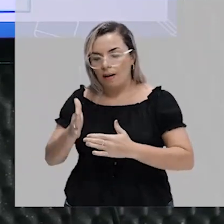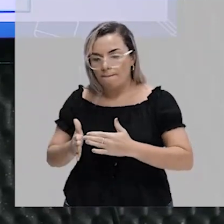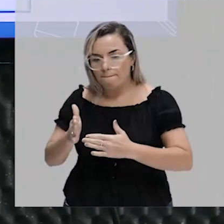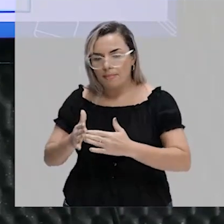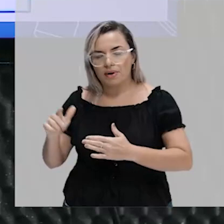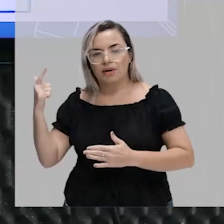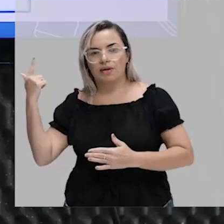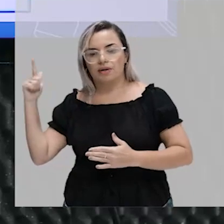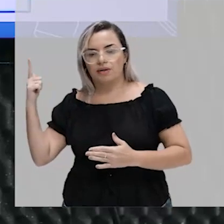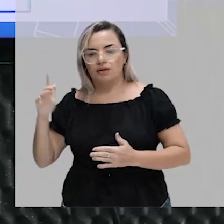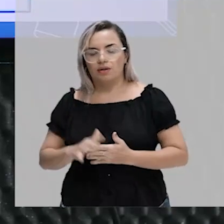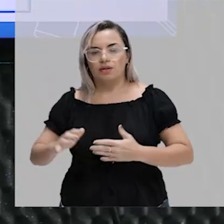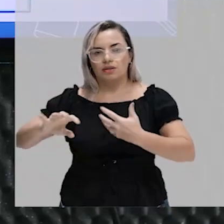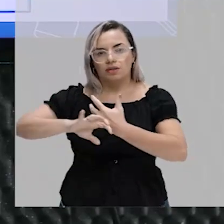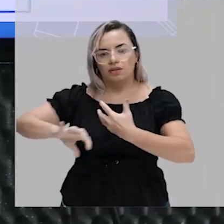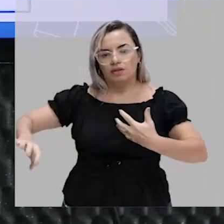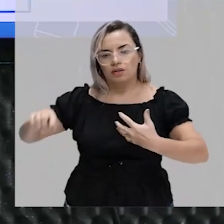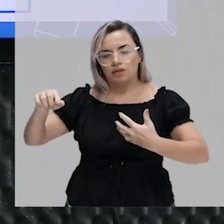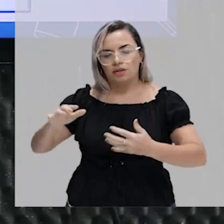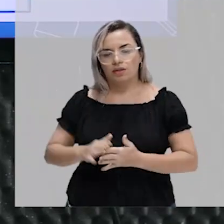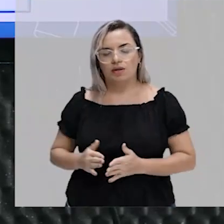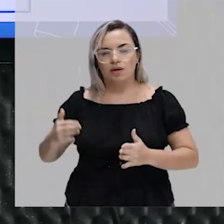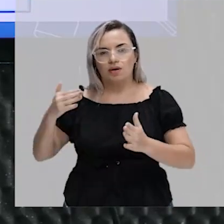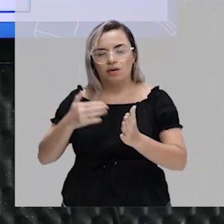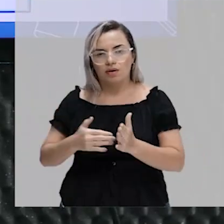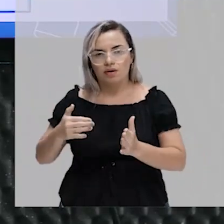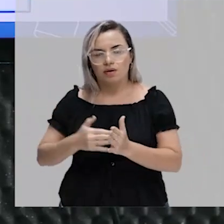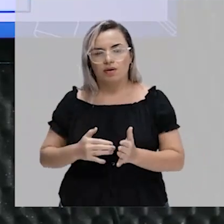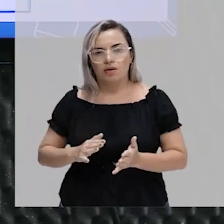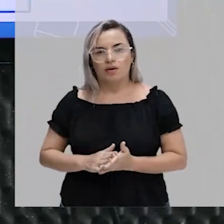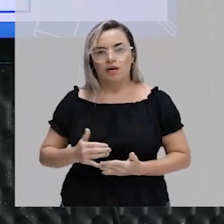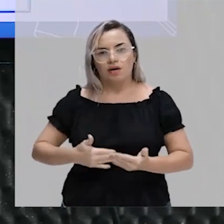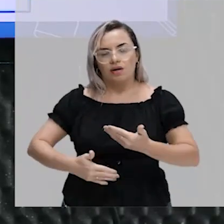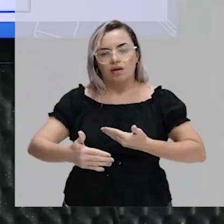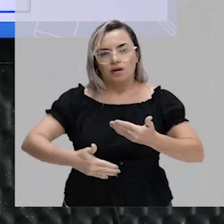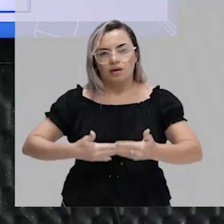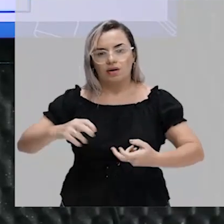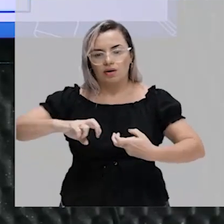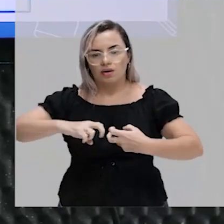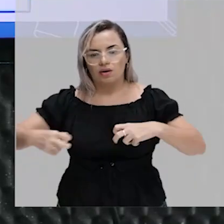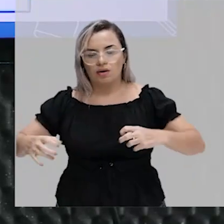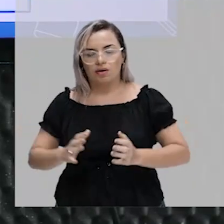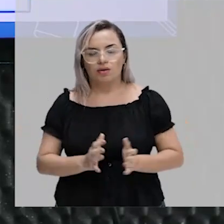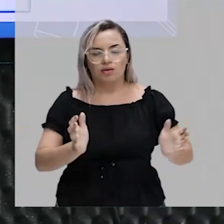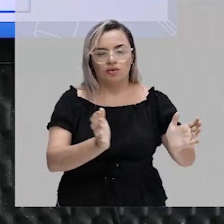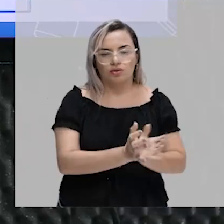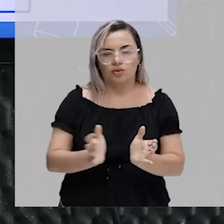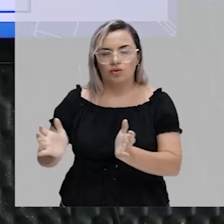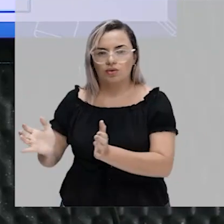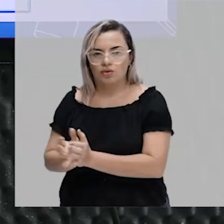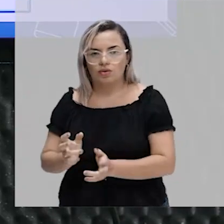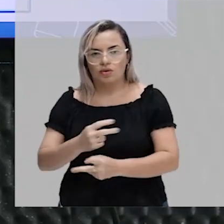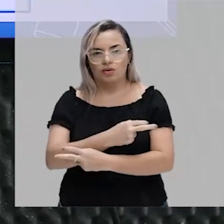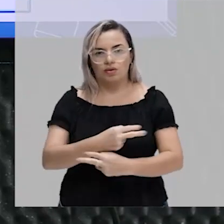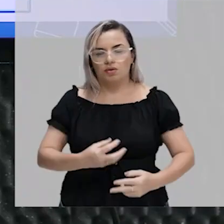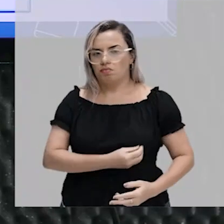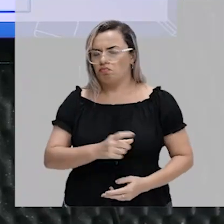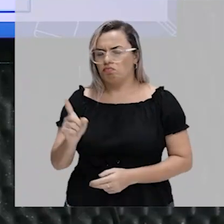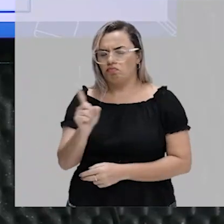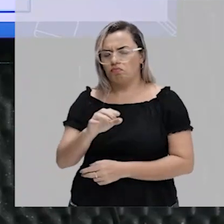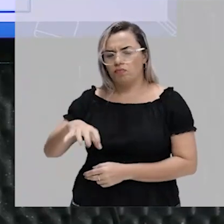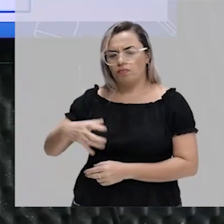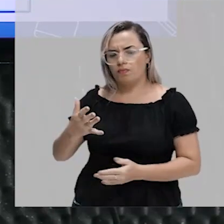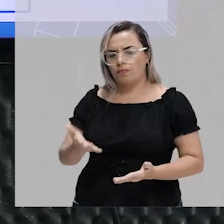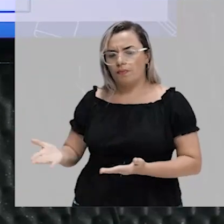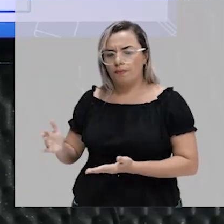geográfica. Então, essa barreira geográfica vai impedir a troca de informações genéticas entre os indivíduos desses dois grupos. Então,